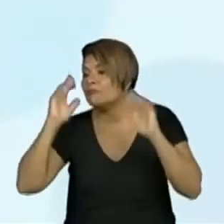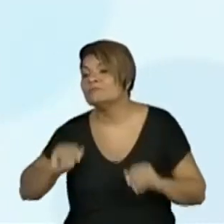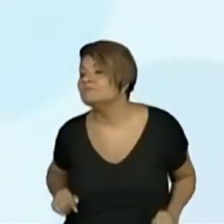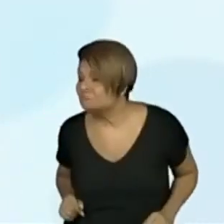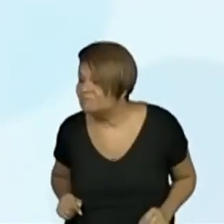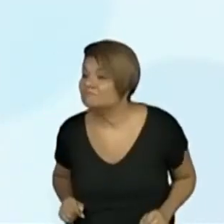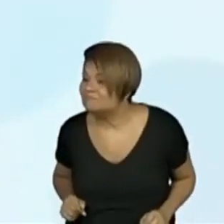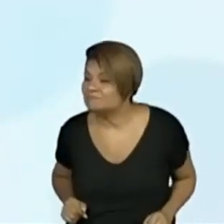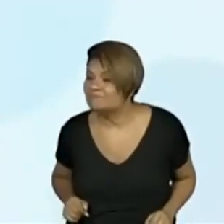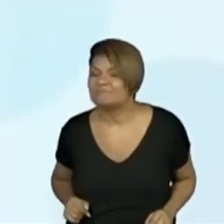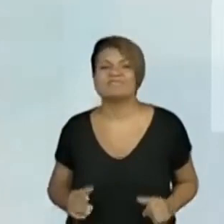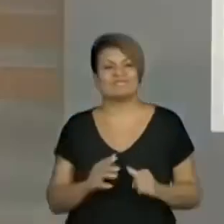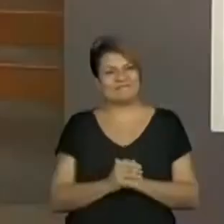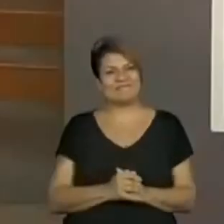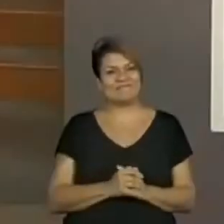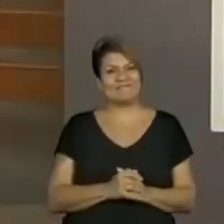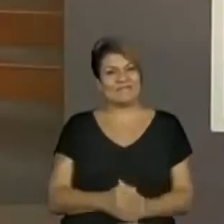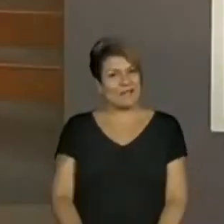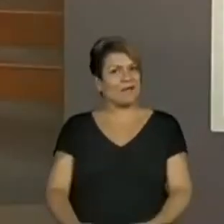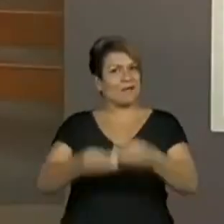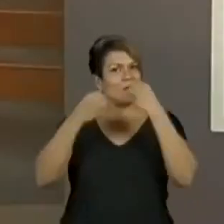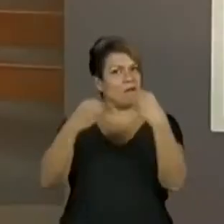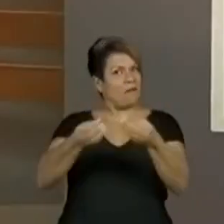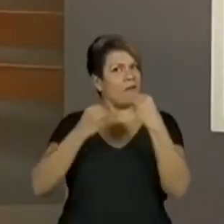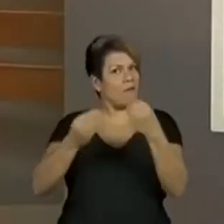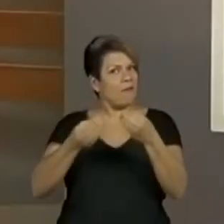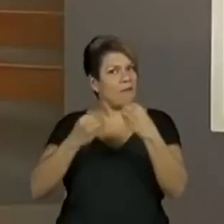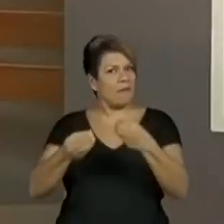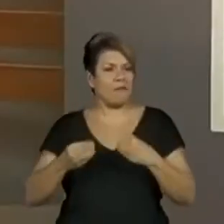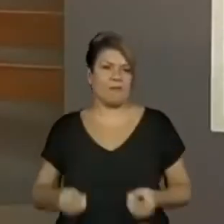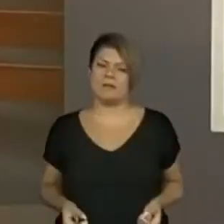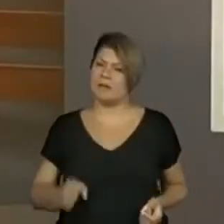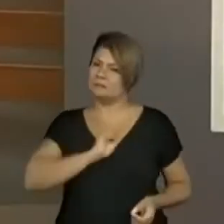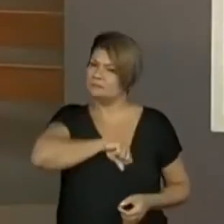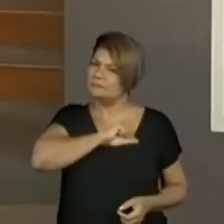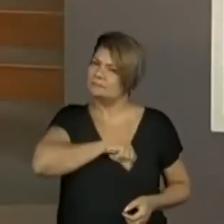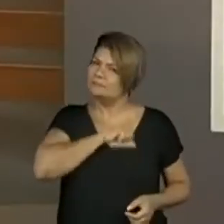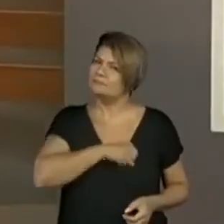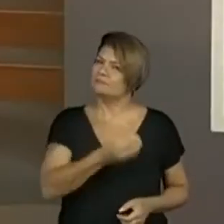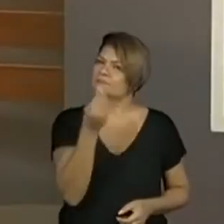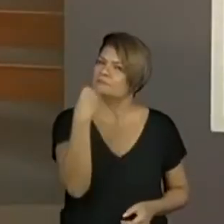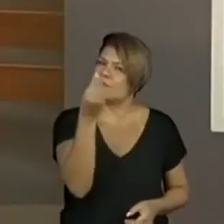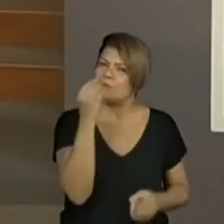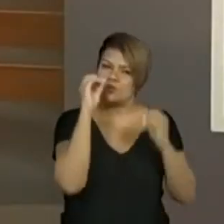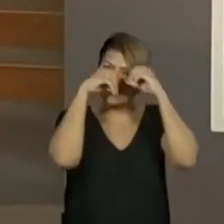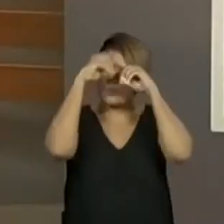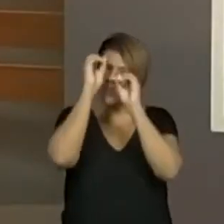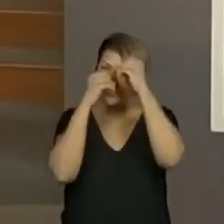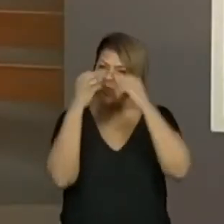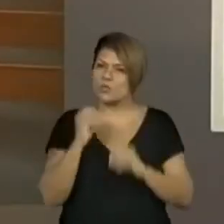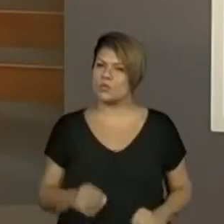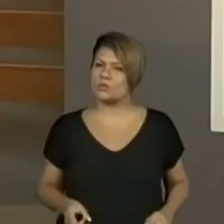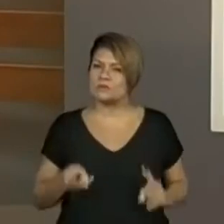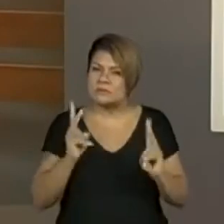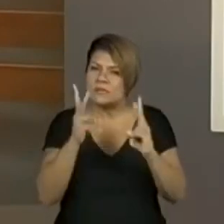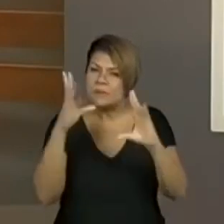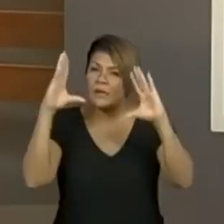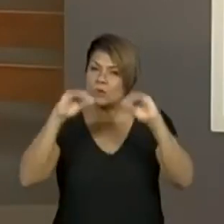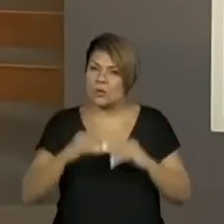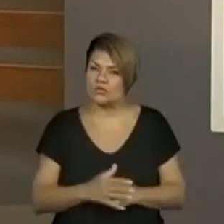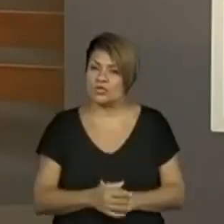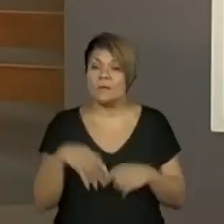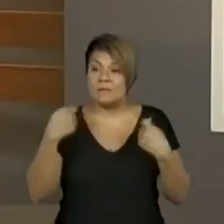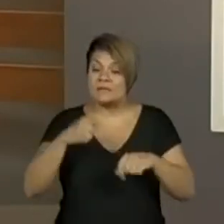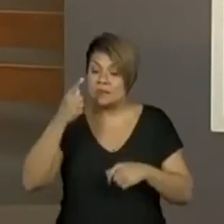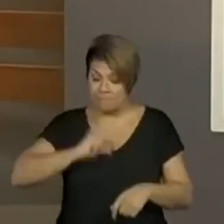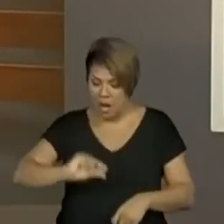que altura do texto, nós vamos descobrir qual que era a intenção do noturno todas as noites. Enfraquecer a